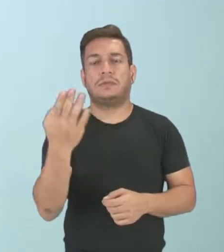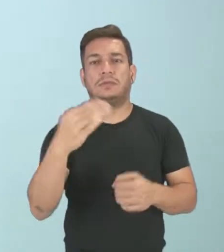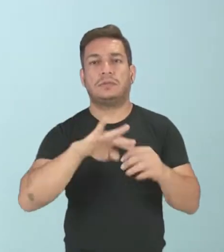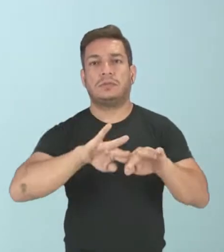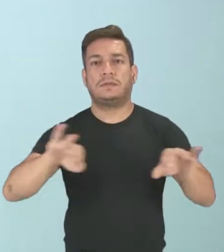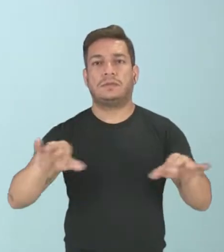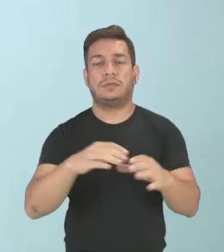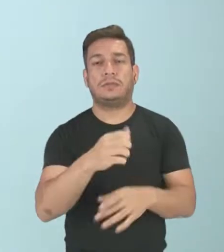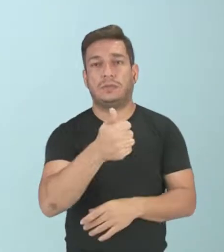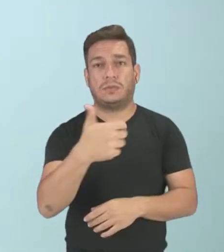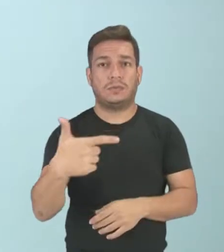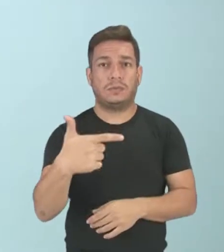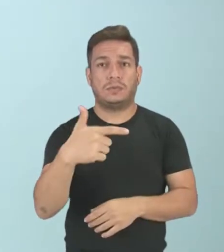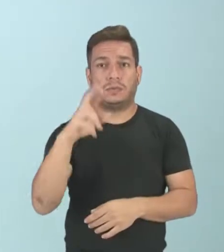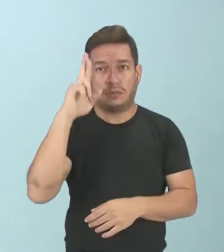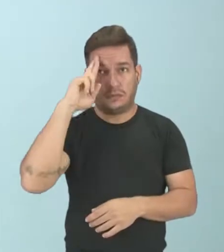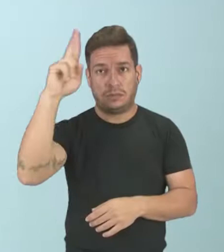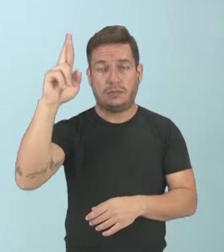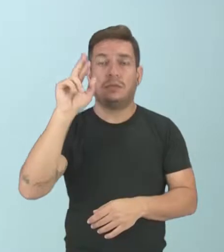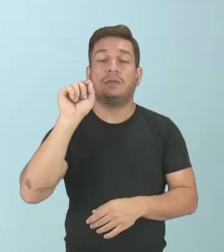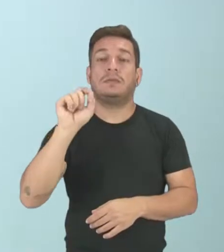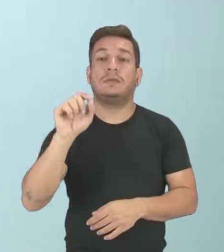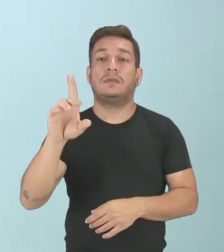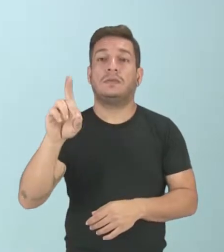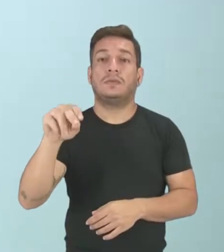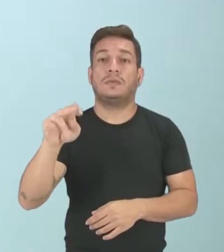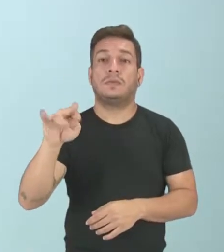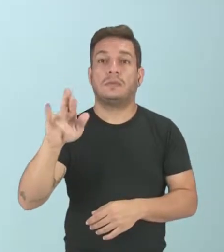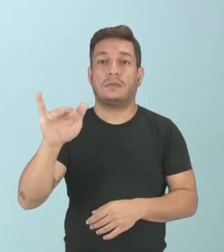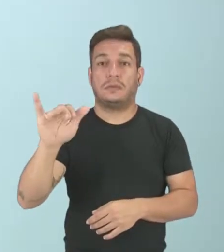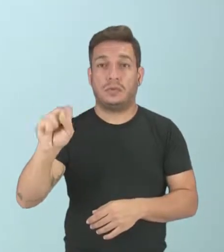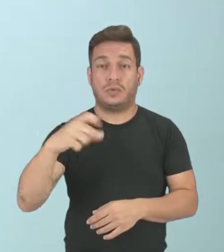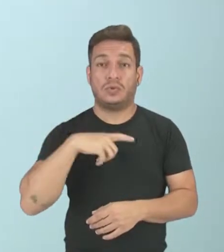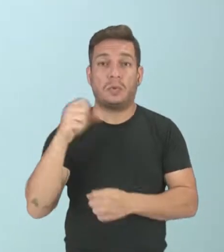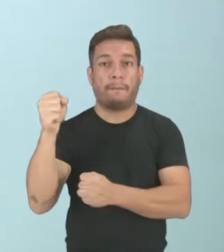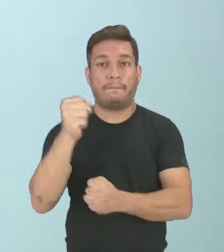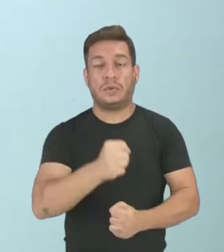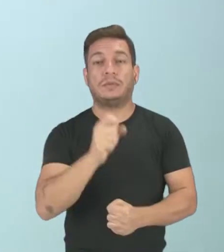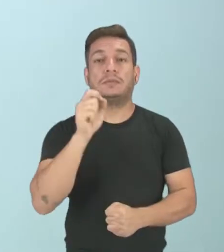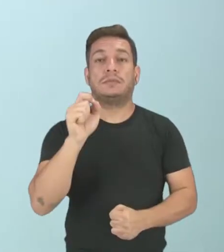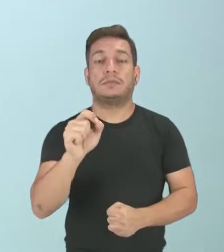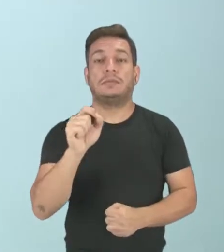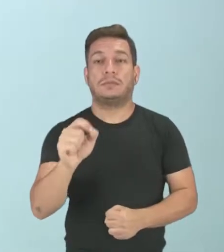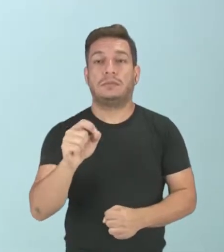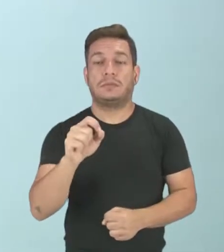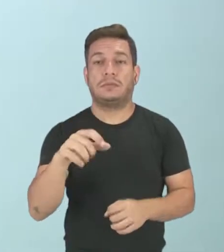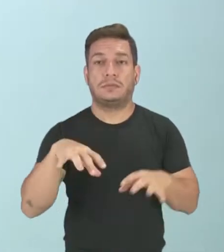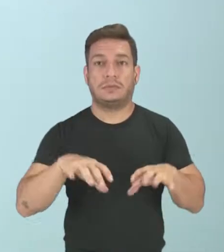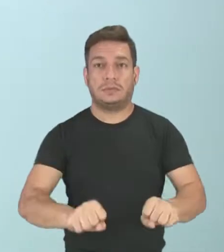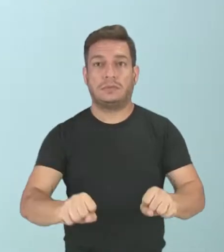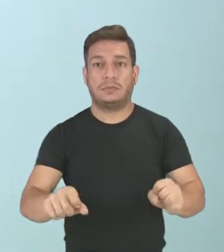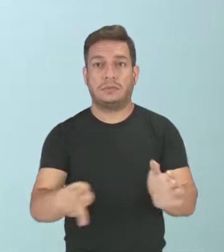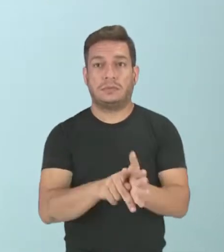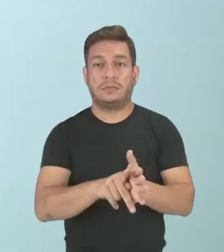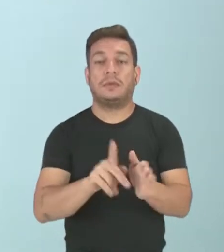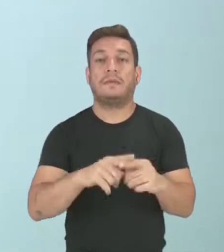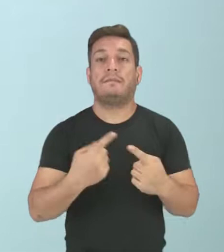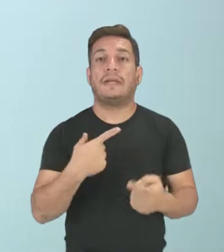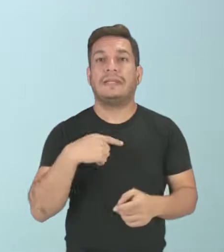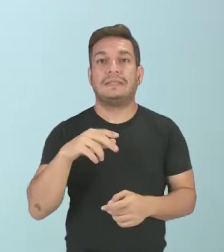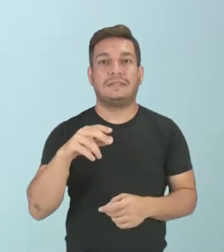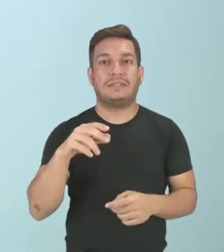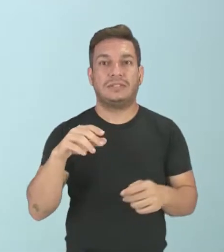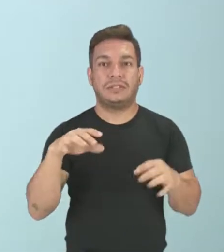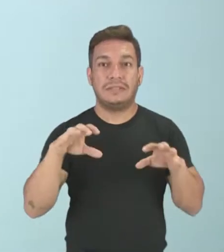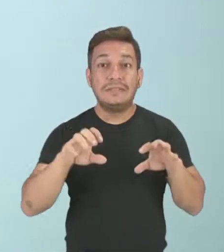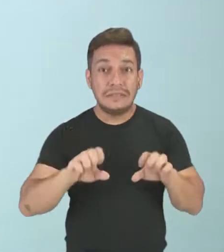entre 12 donatários. Esses donatários, eles tinham o poder de posse, mas eles não eram o